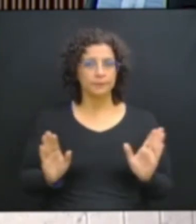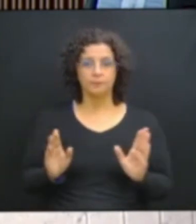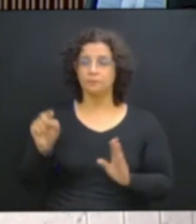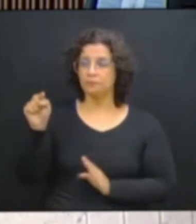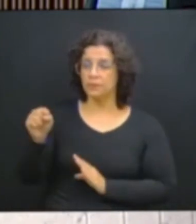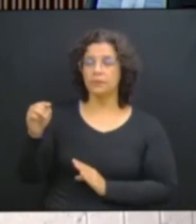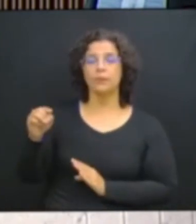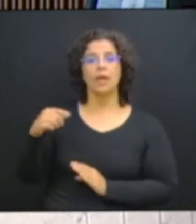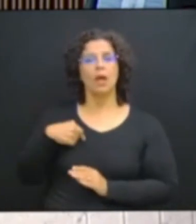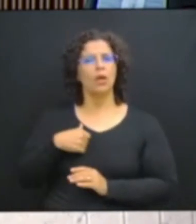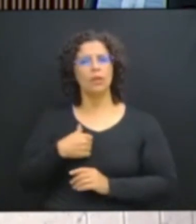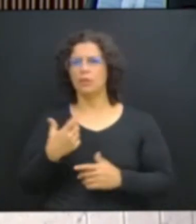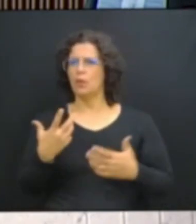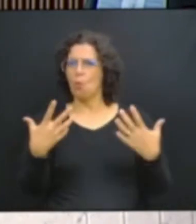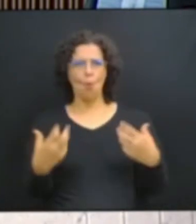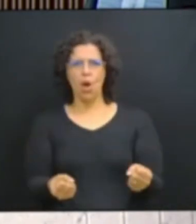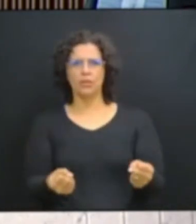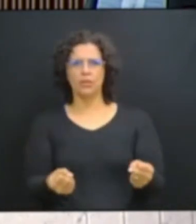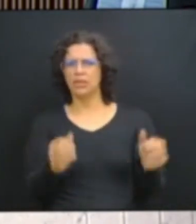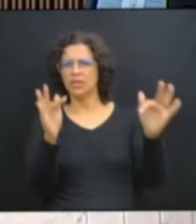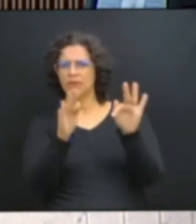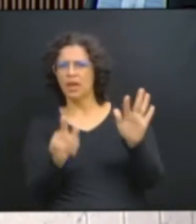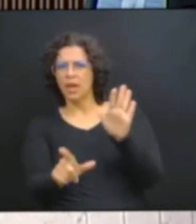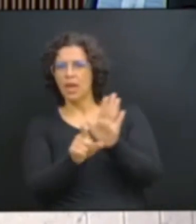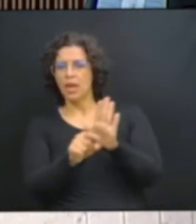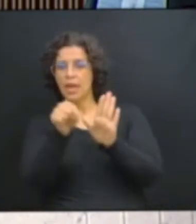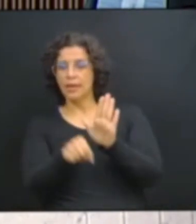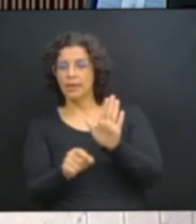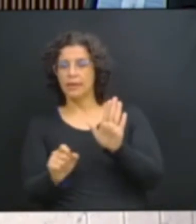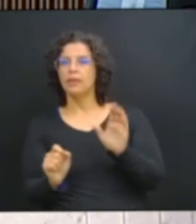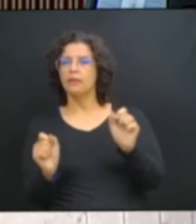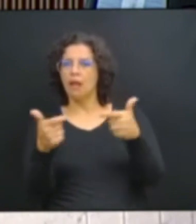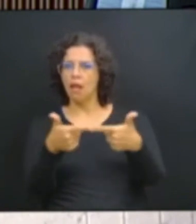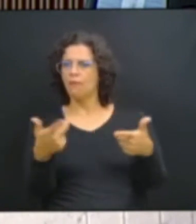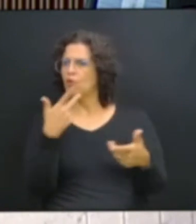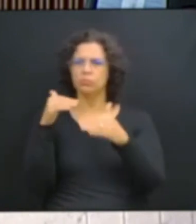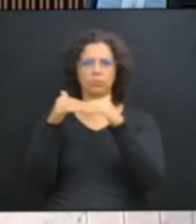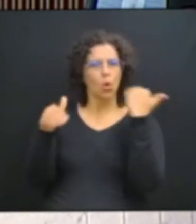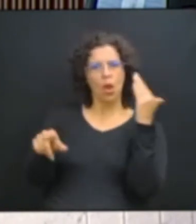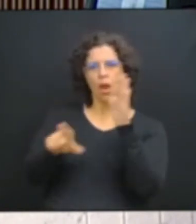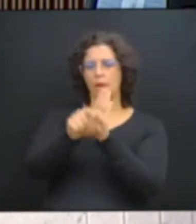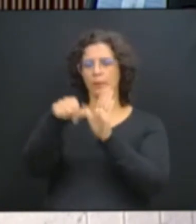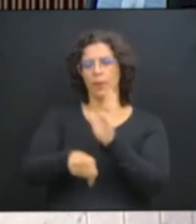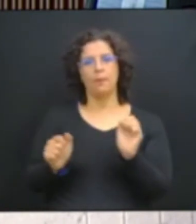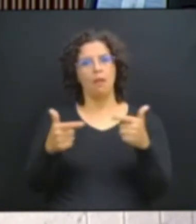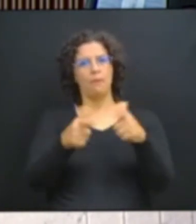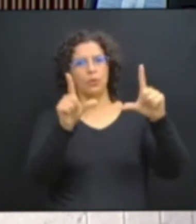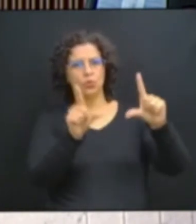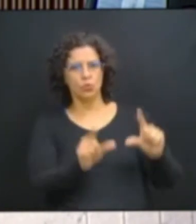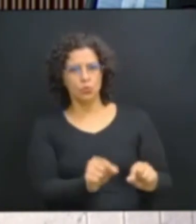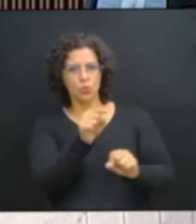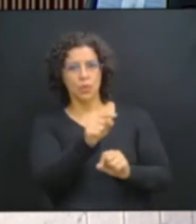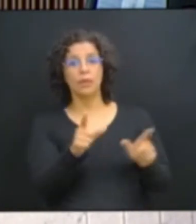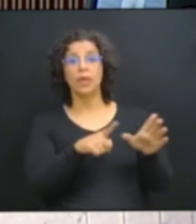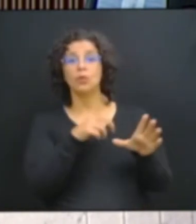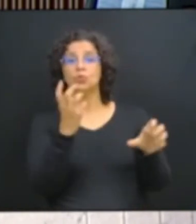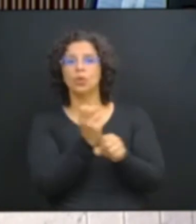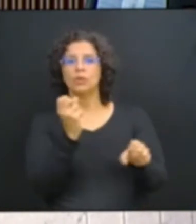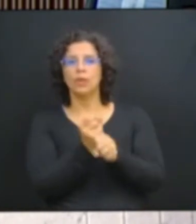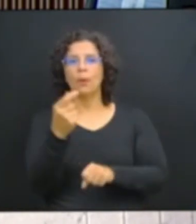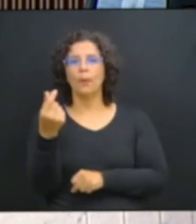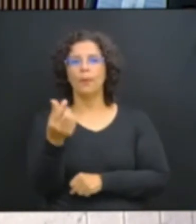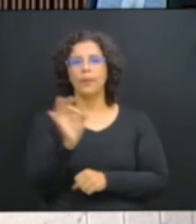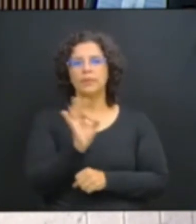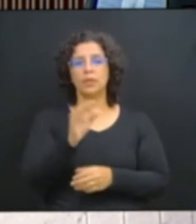está a contento com a lei que está aqui, se manifestou contrariamente a essa redução do percentual de